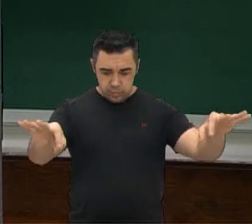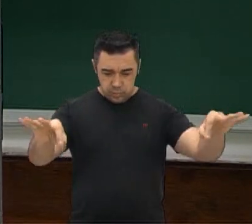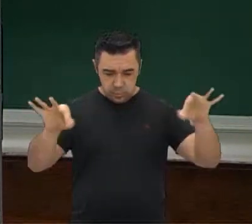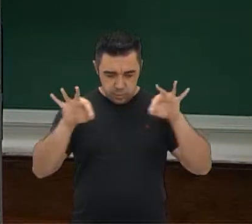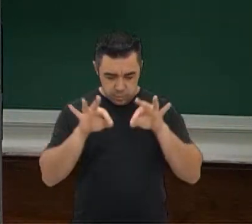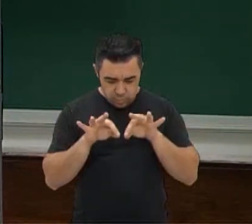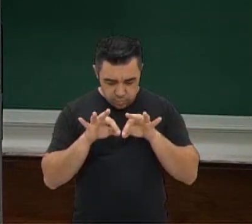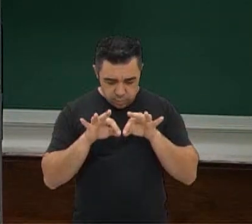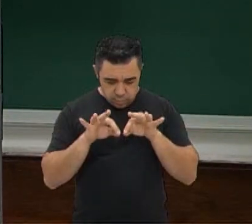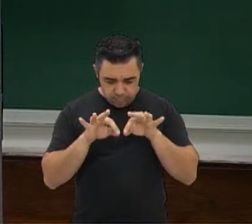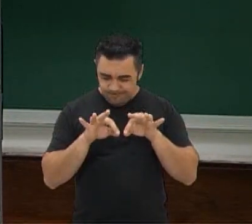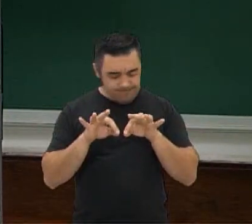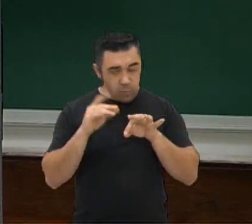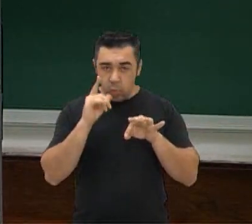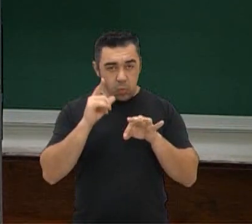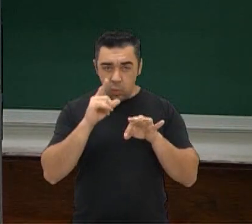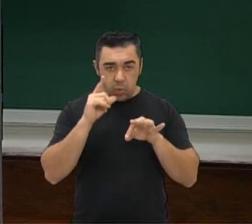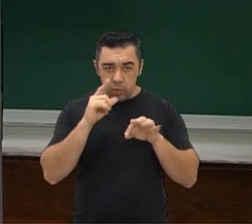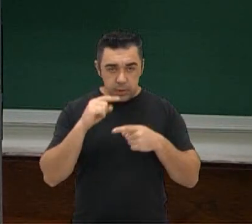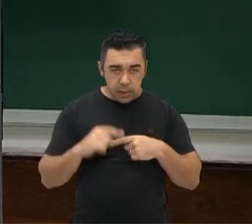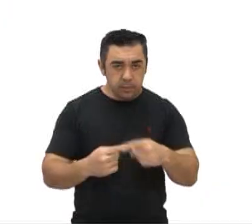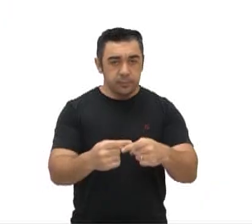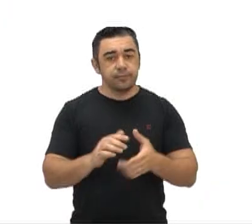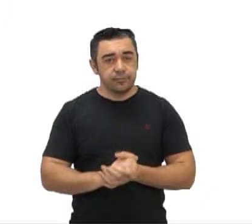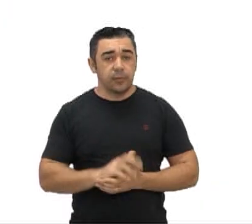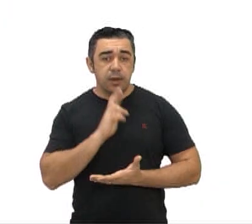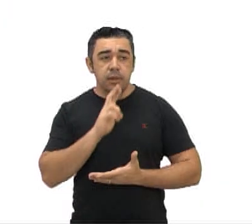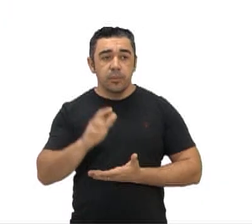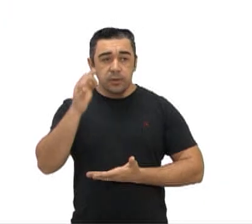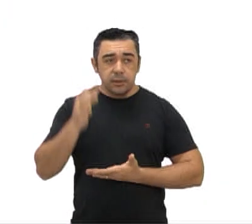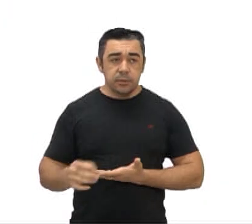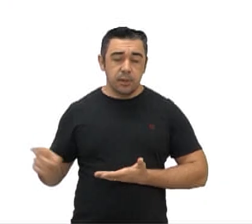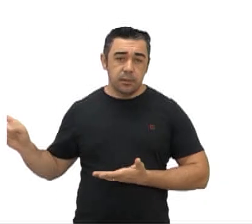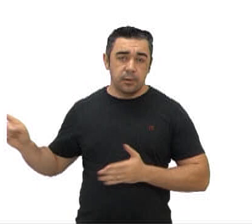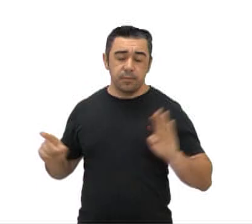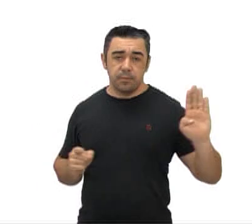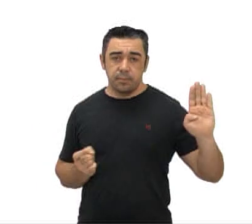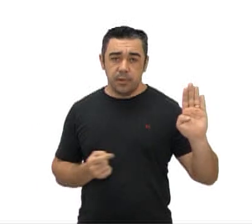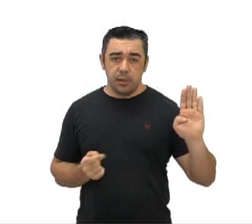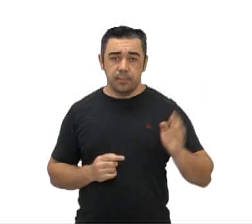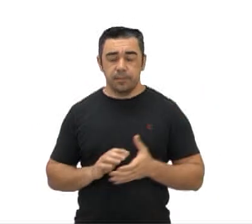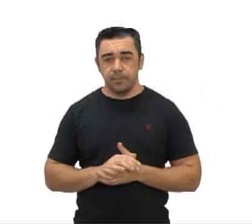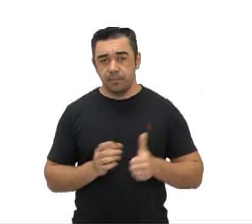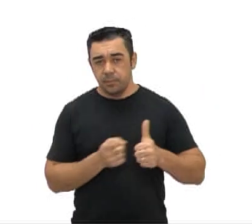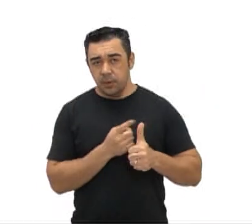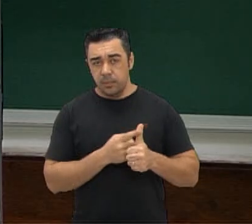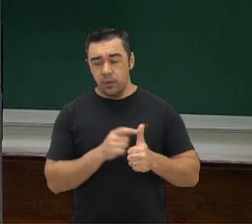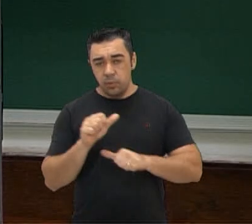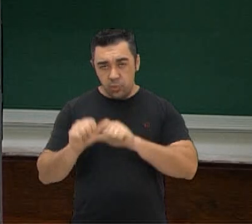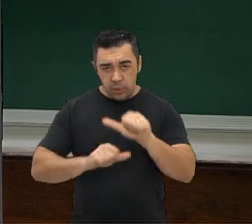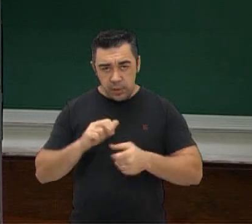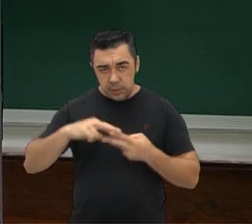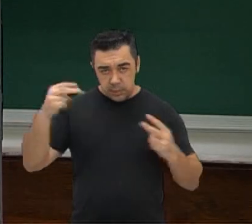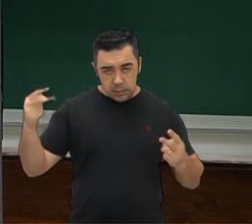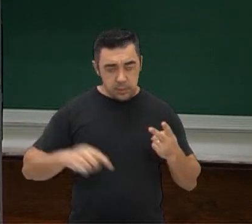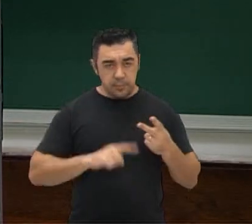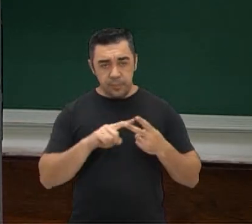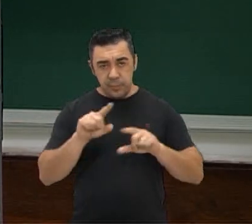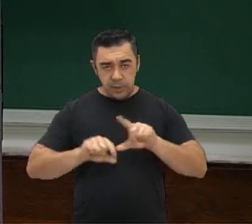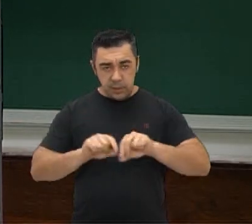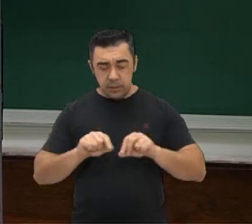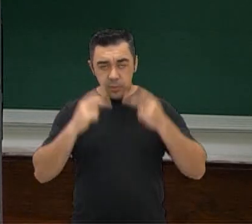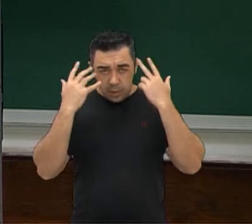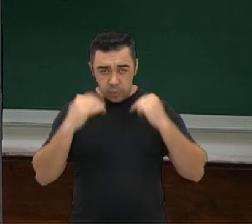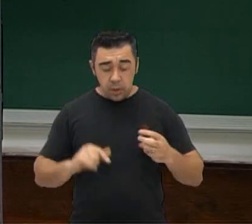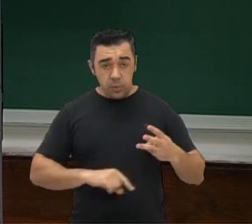gente sabe então que gerou duas espécies diferentes. Então, resposta correta, letra B. Então, primeiro, mutação, depois seleção natural e por